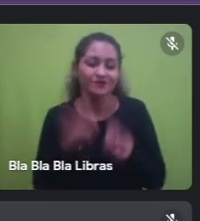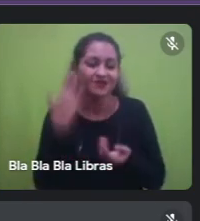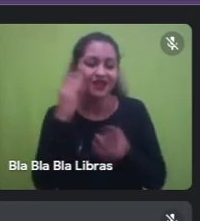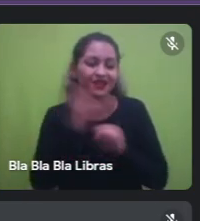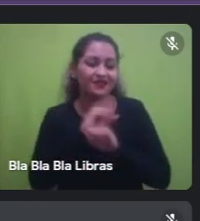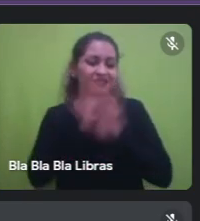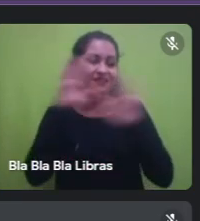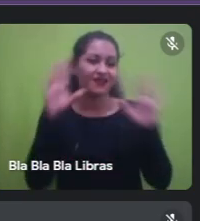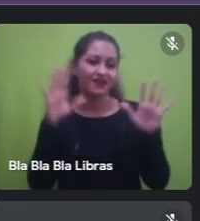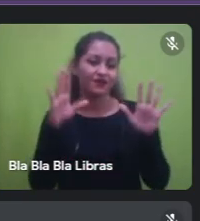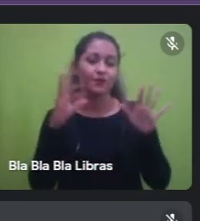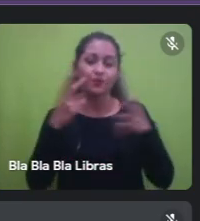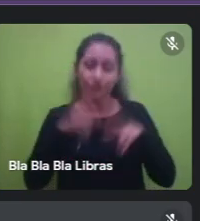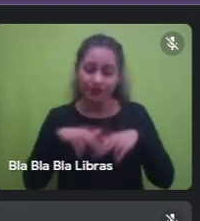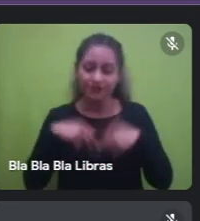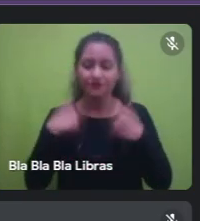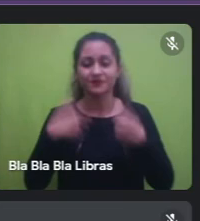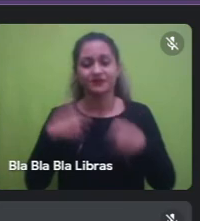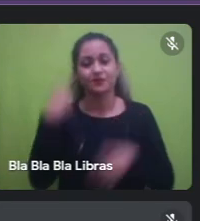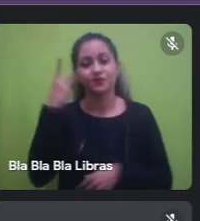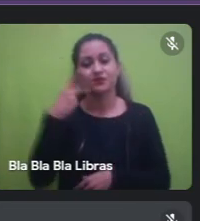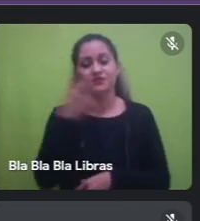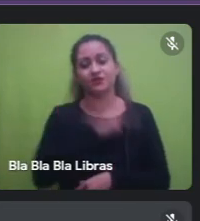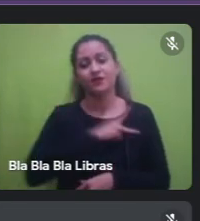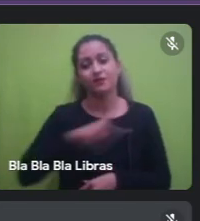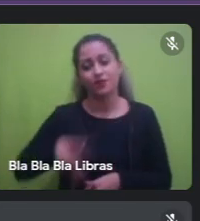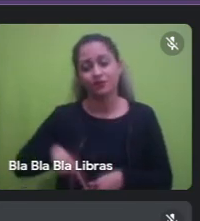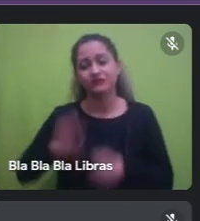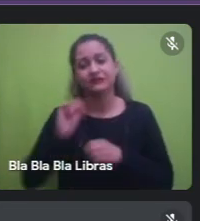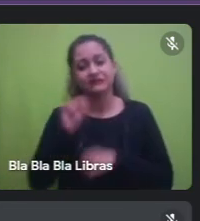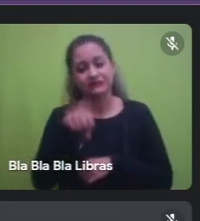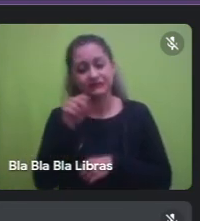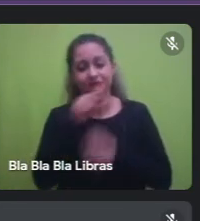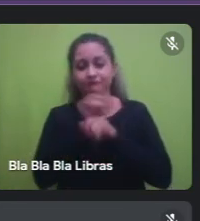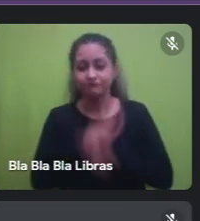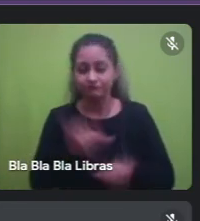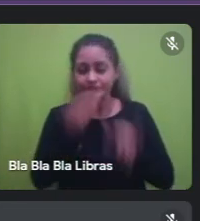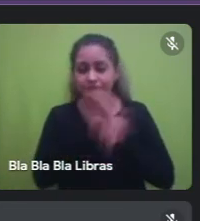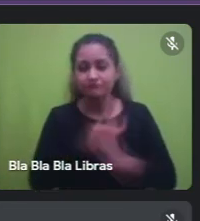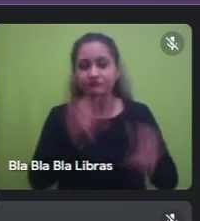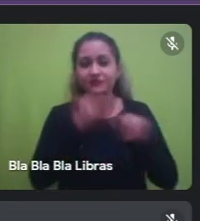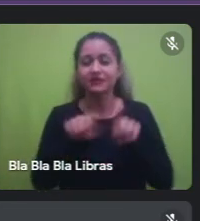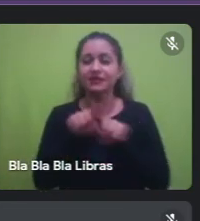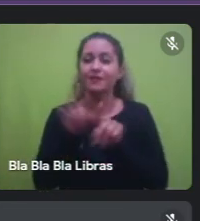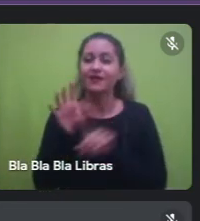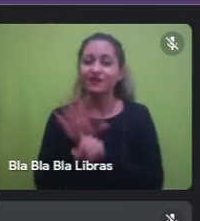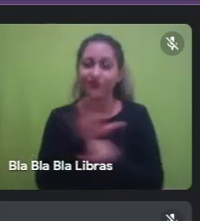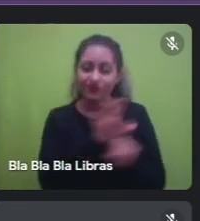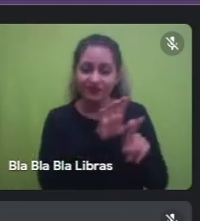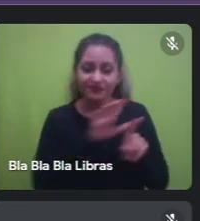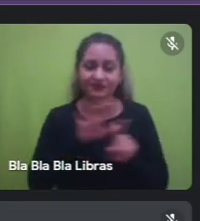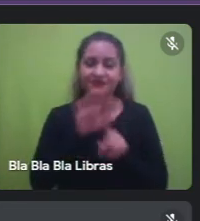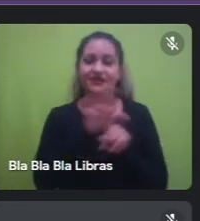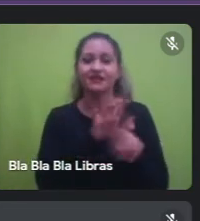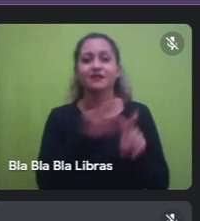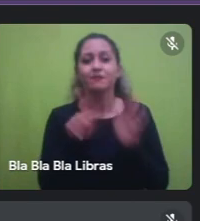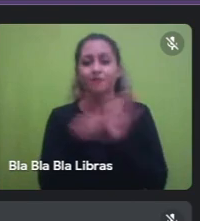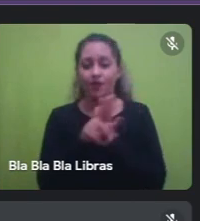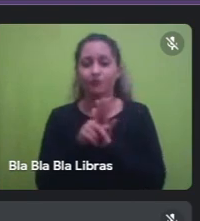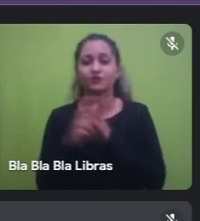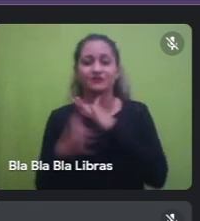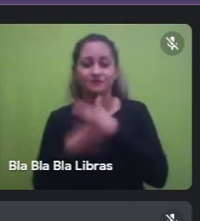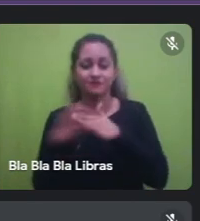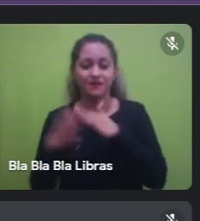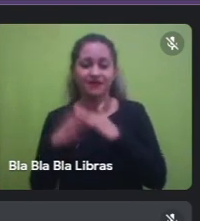que haver realmente é política pública, o que tem que haver realmente é interferência do ICMBio, a partir dos estudos que a gente